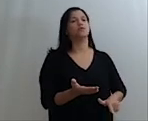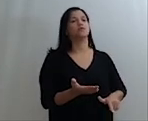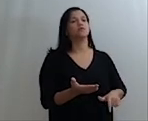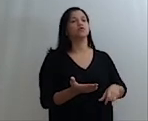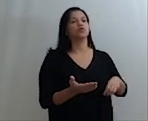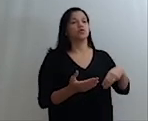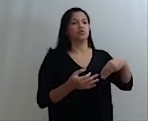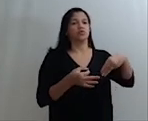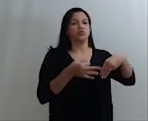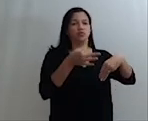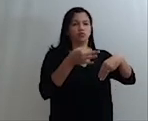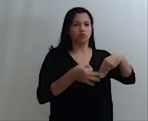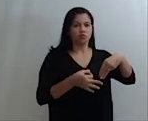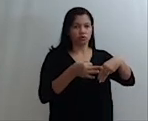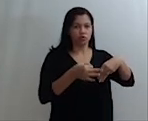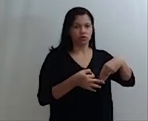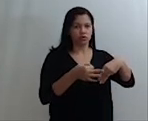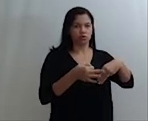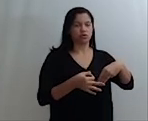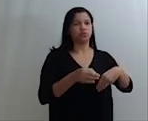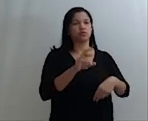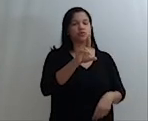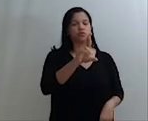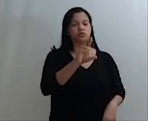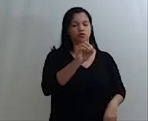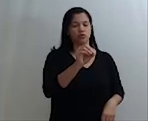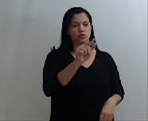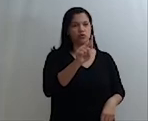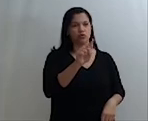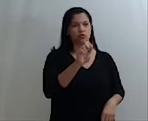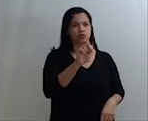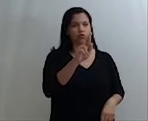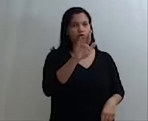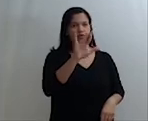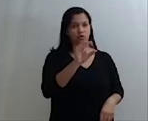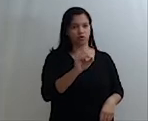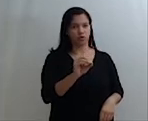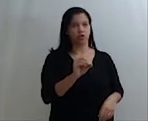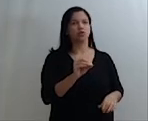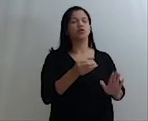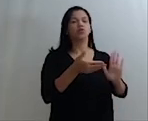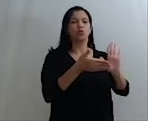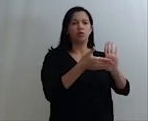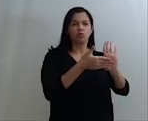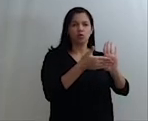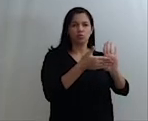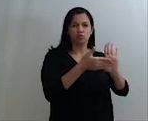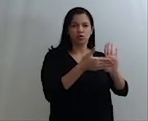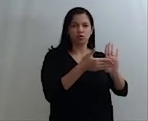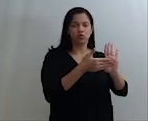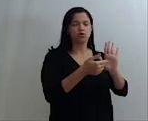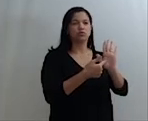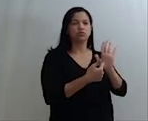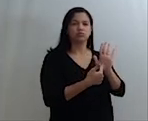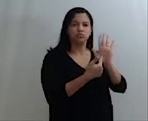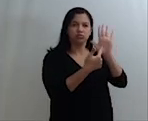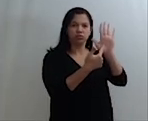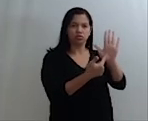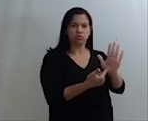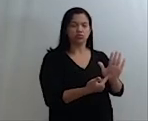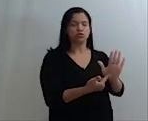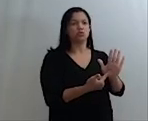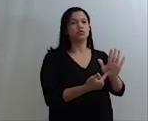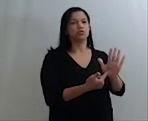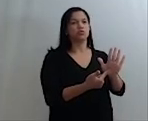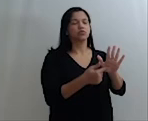suas conclusões com a sua parte dispositiva também de eh levar a conhecimento de